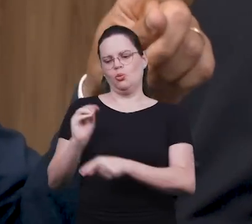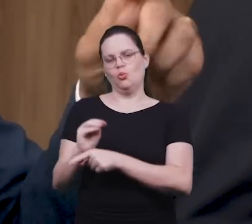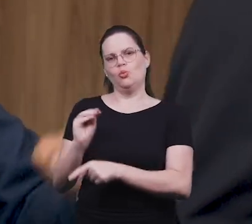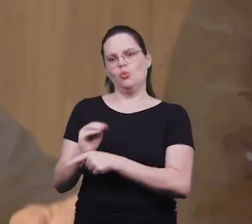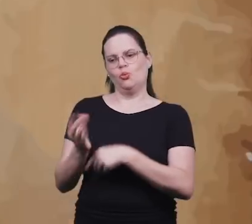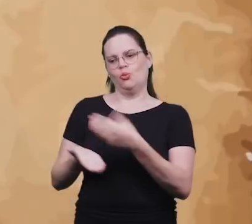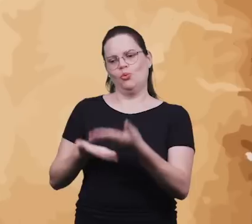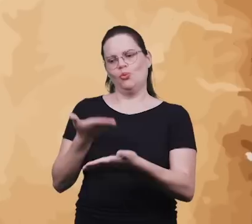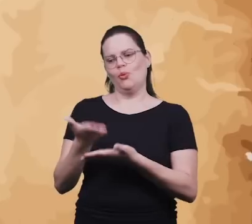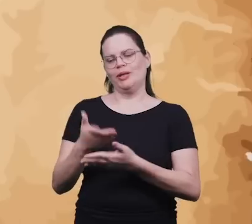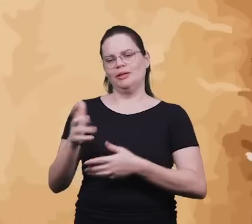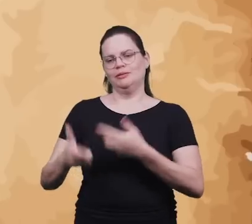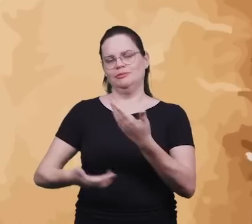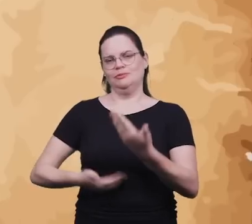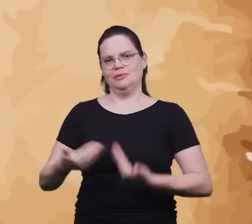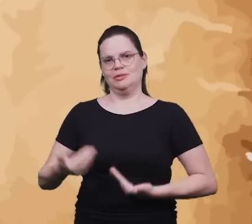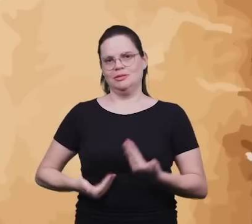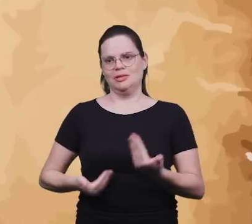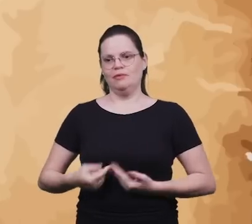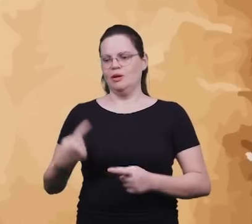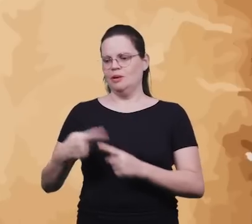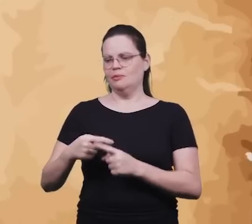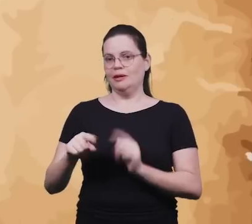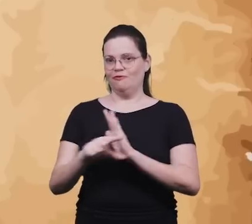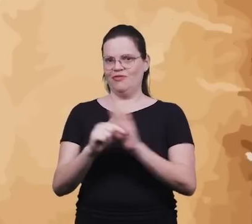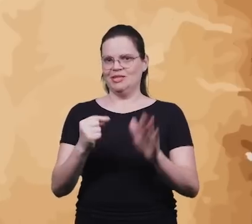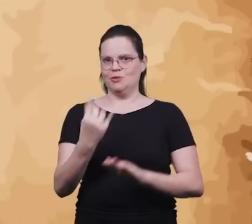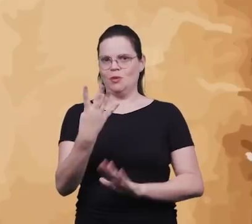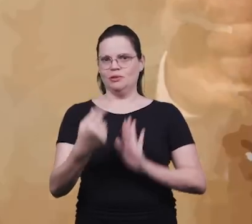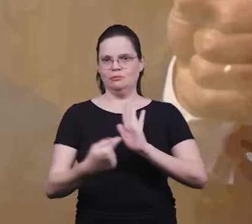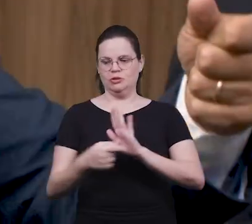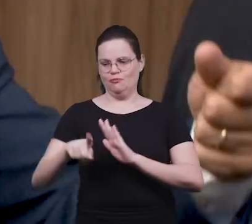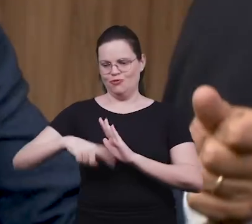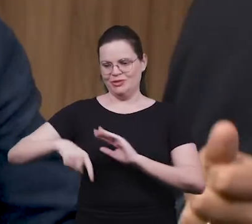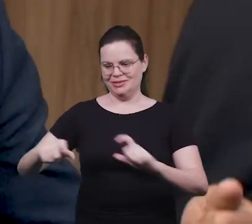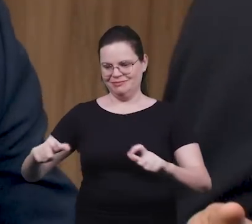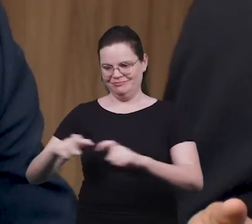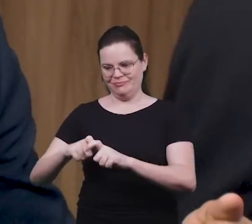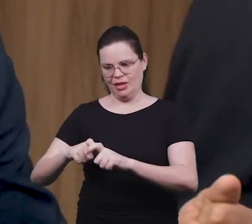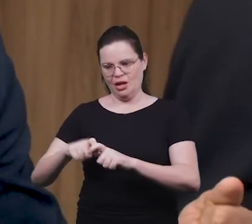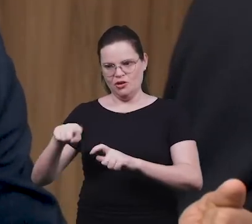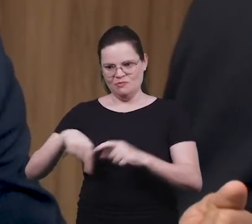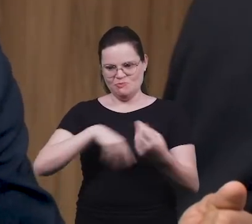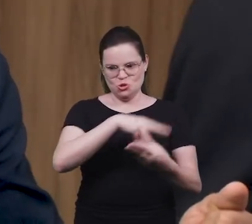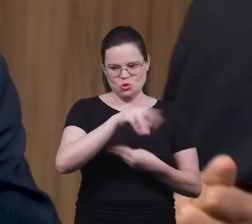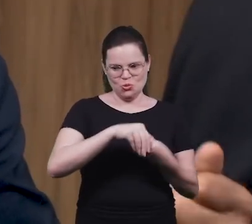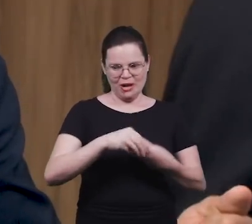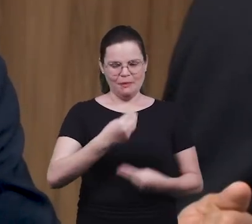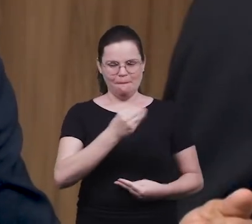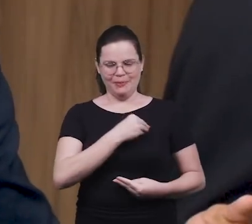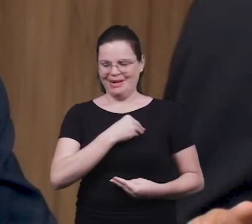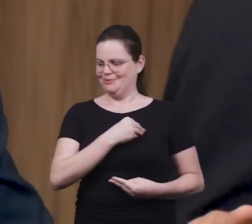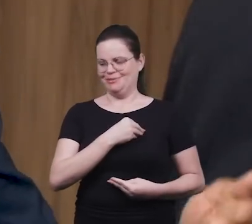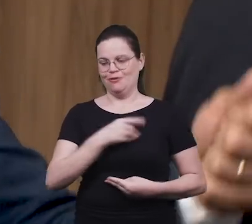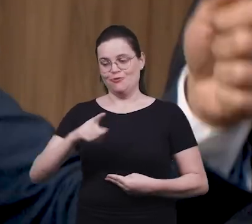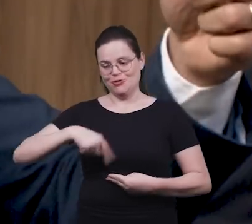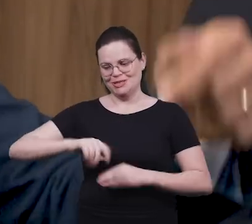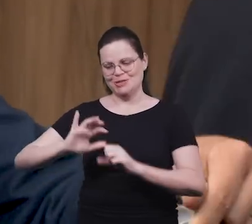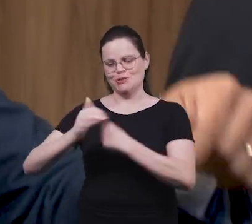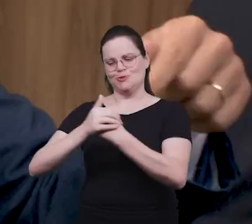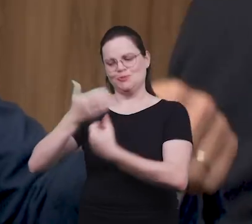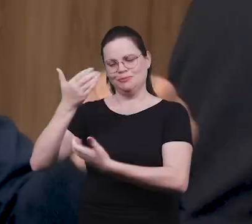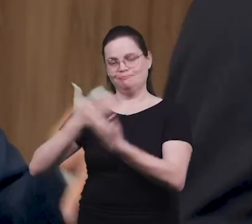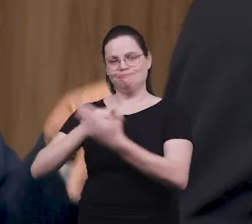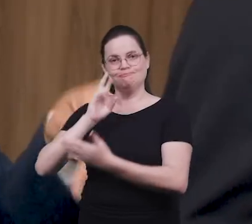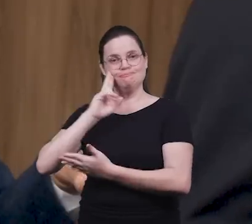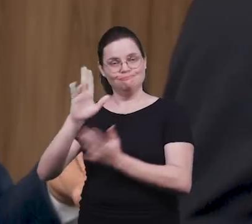4, não contaminaram seus vestidos. Uma igreja que ficou escondida no Senhor. E hoje,